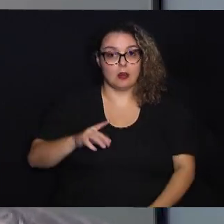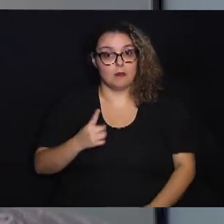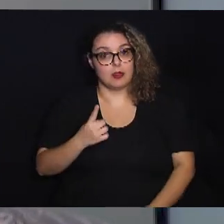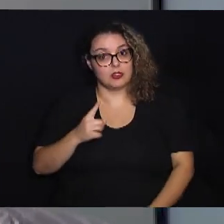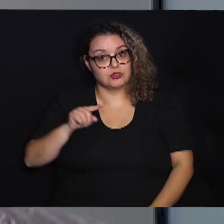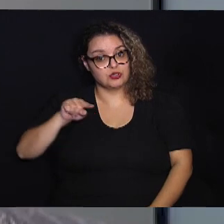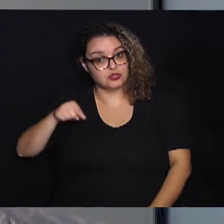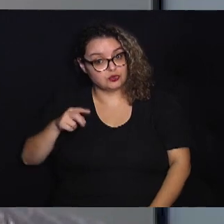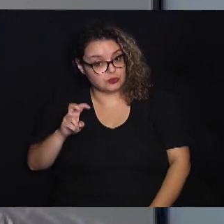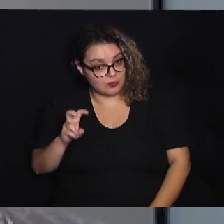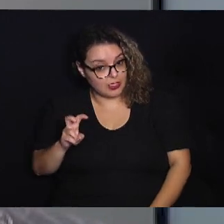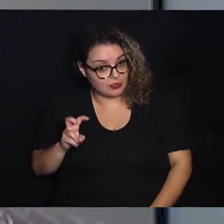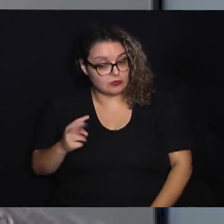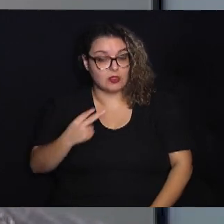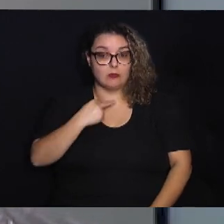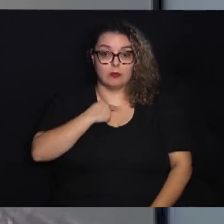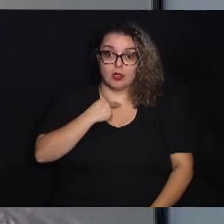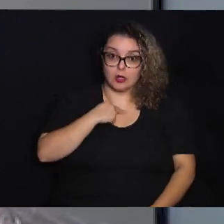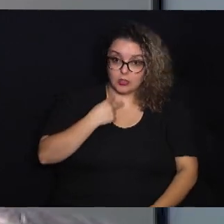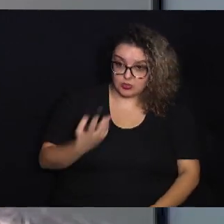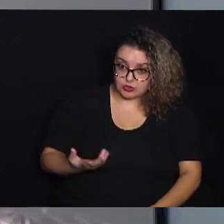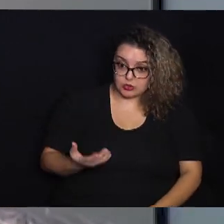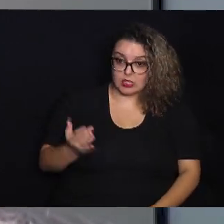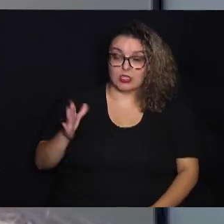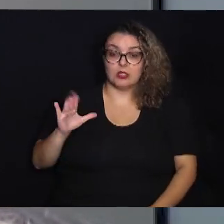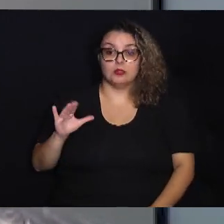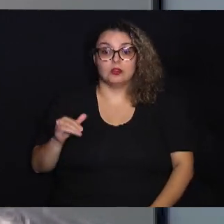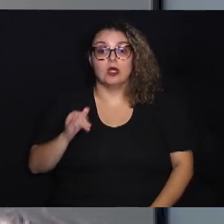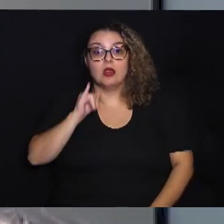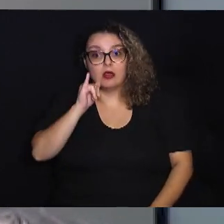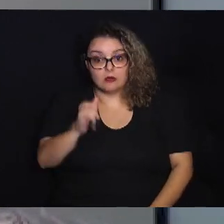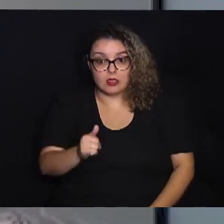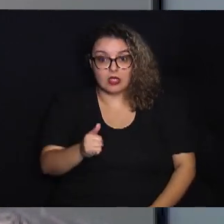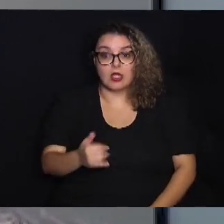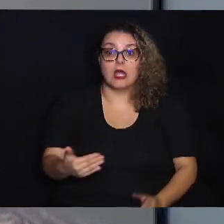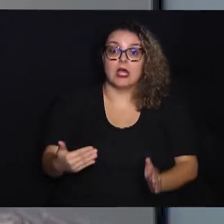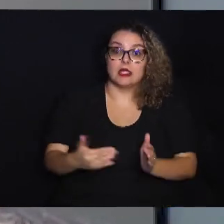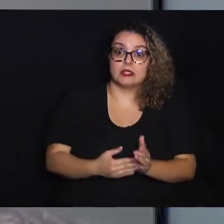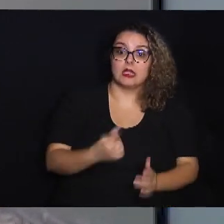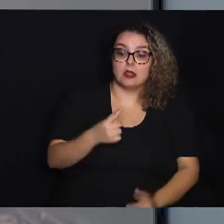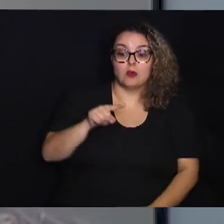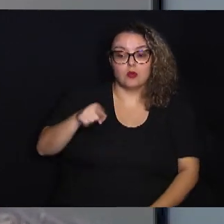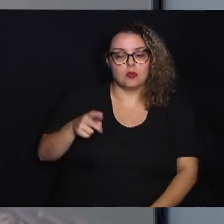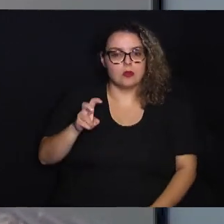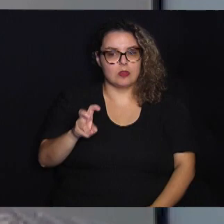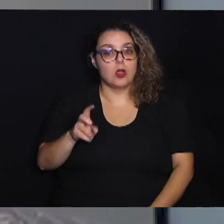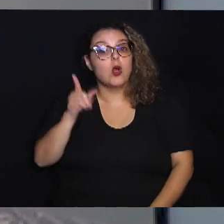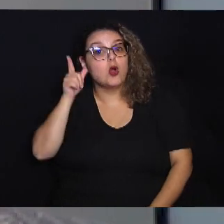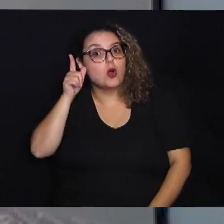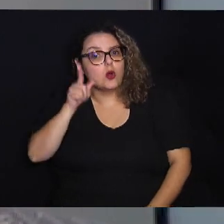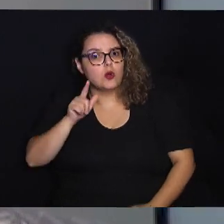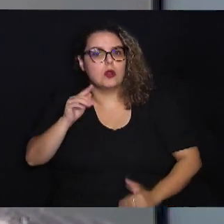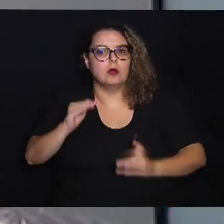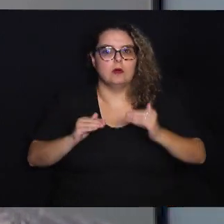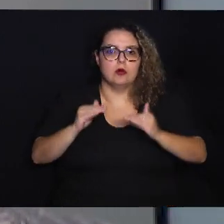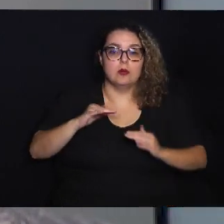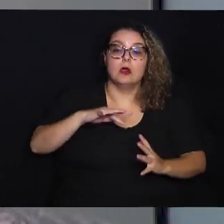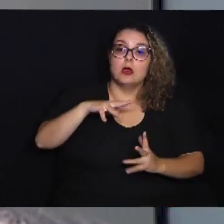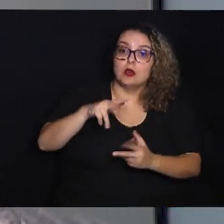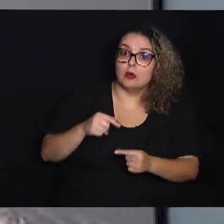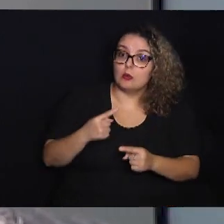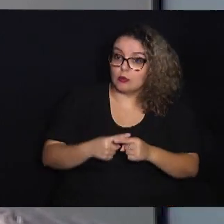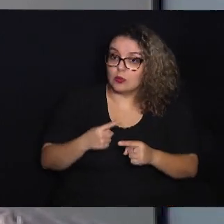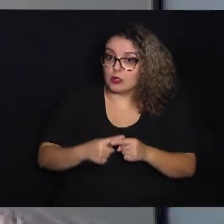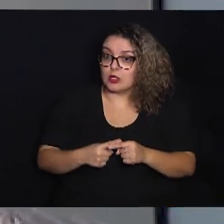a mais de 1,5 graus. Né? Então, os cientistas afirmam que até 1,5 graus a gente consegue